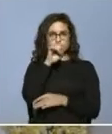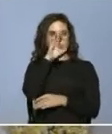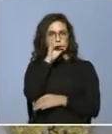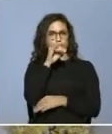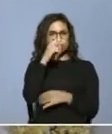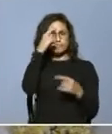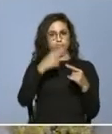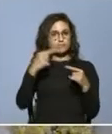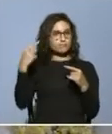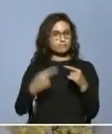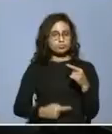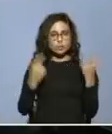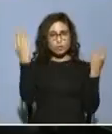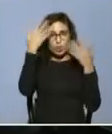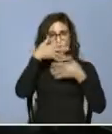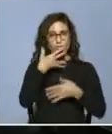Natal.